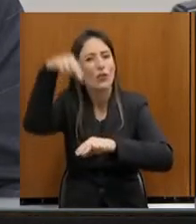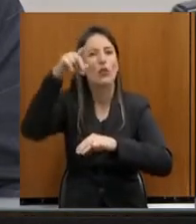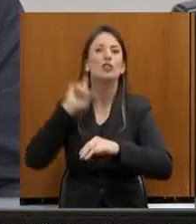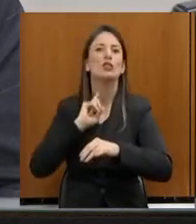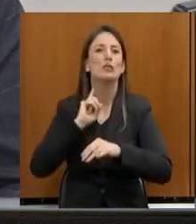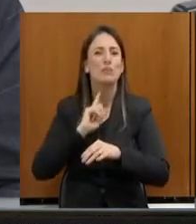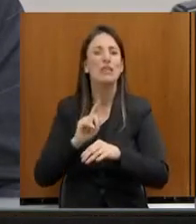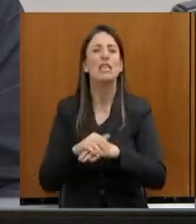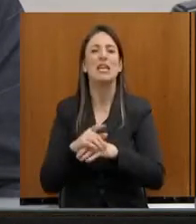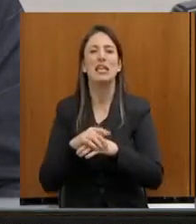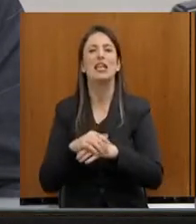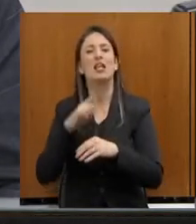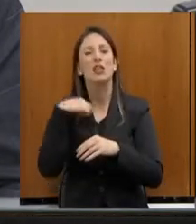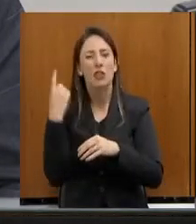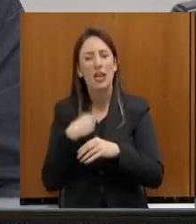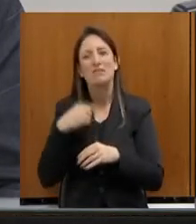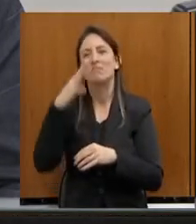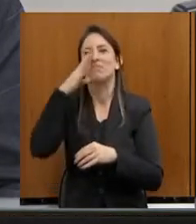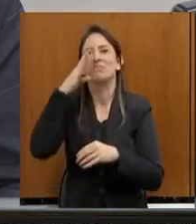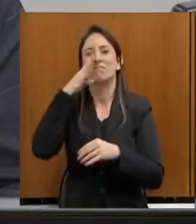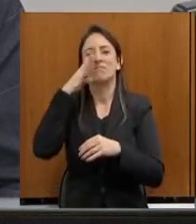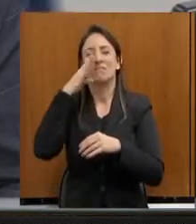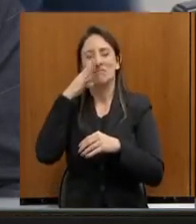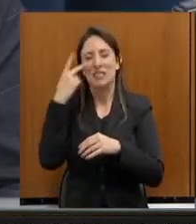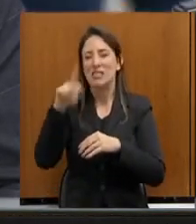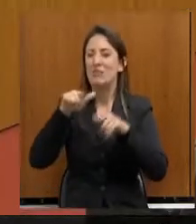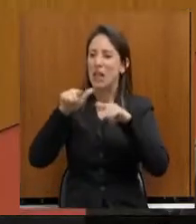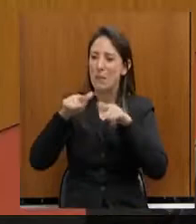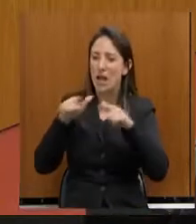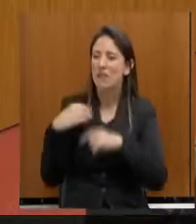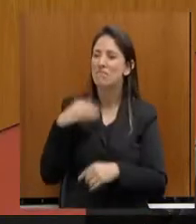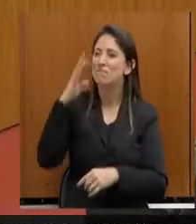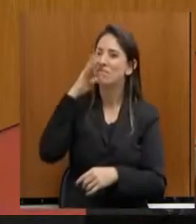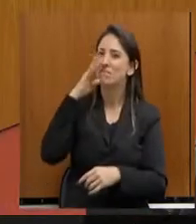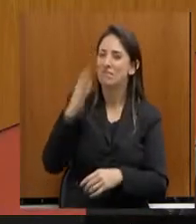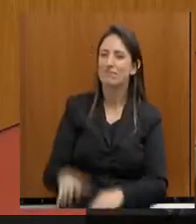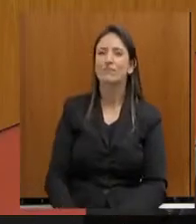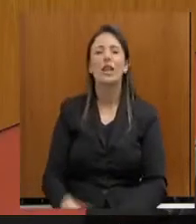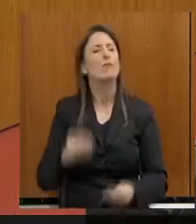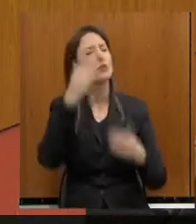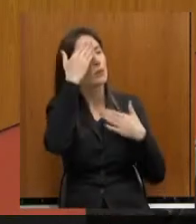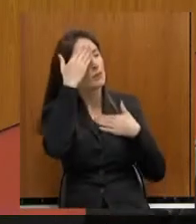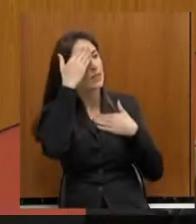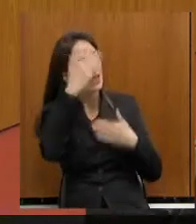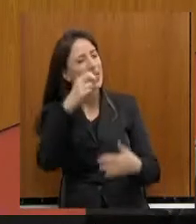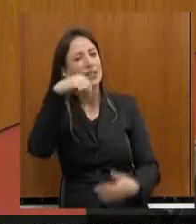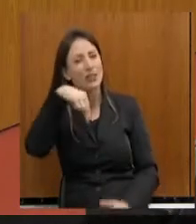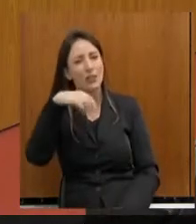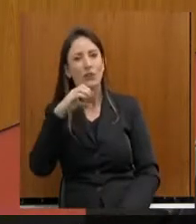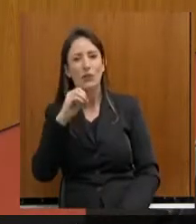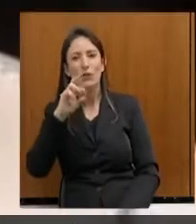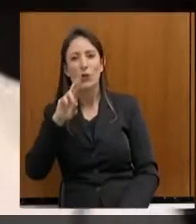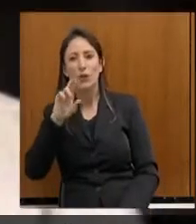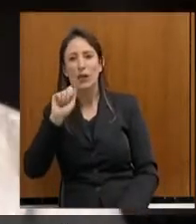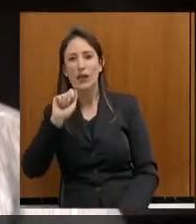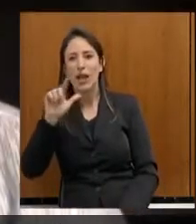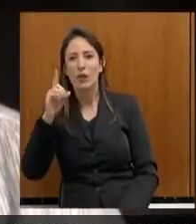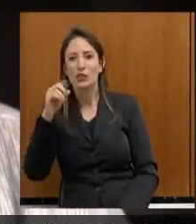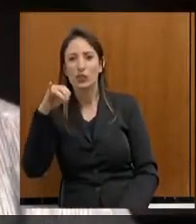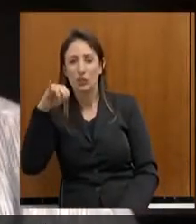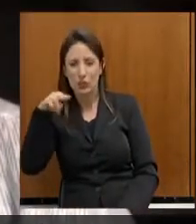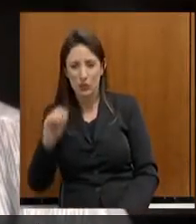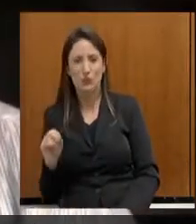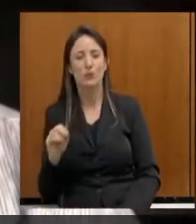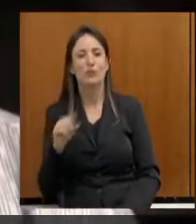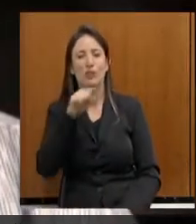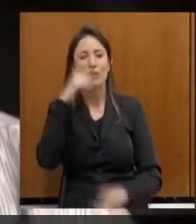e contribuição nesta casa Legislativa tô ligando Donald trump pessoas generosas palavras e faz o que